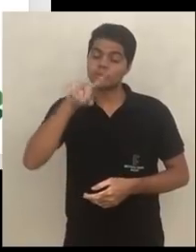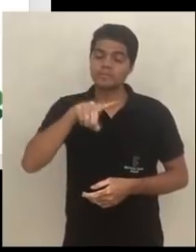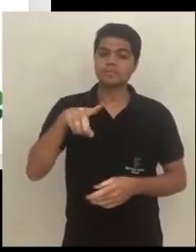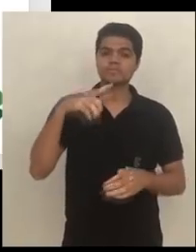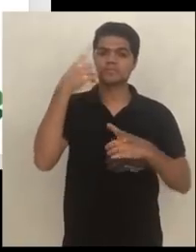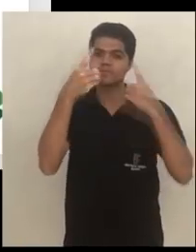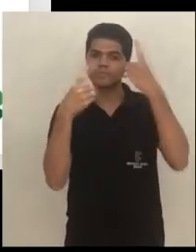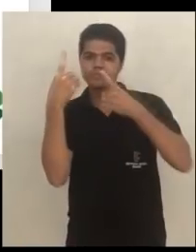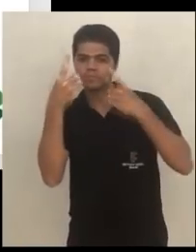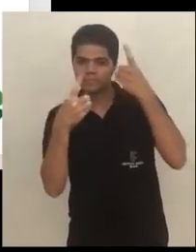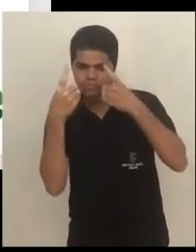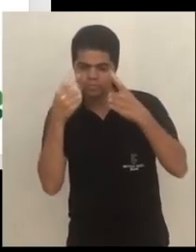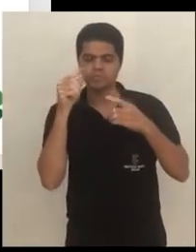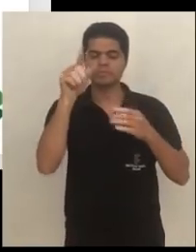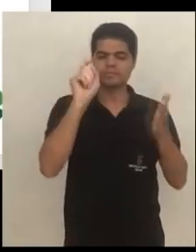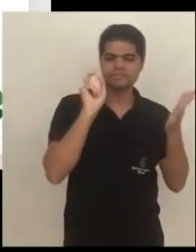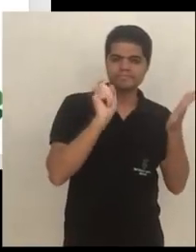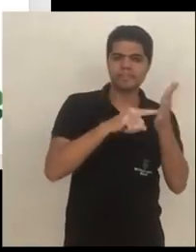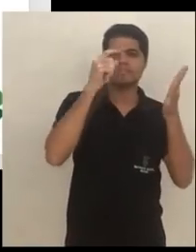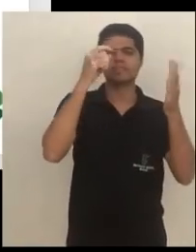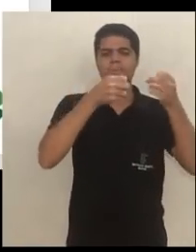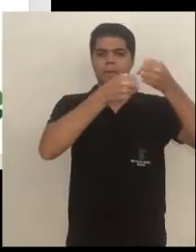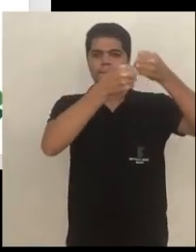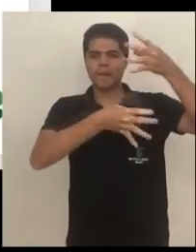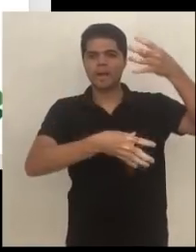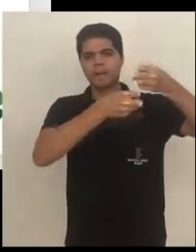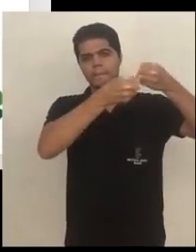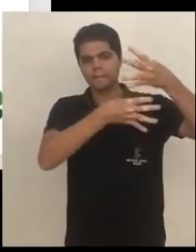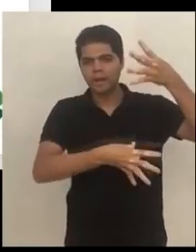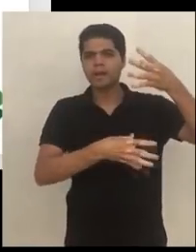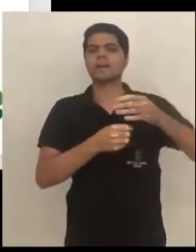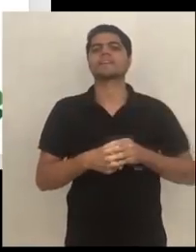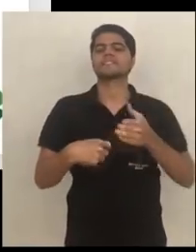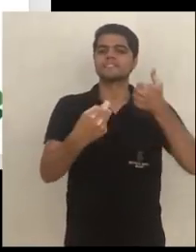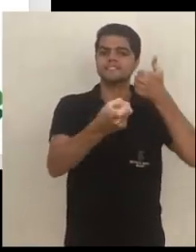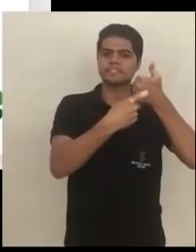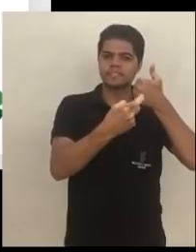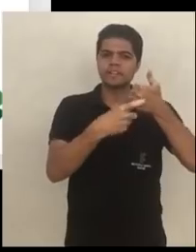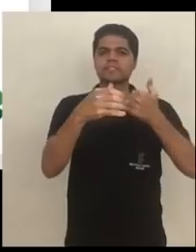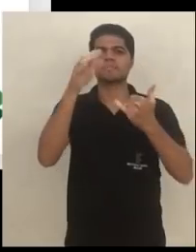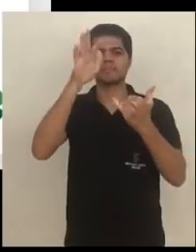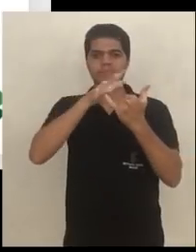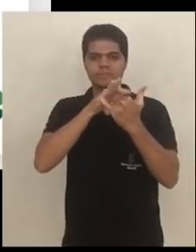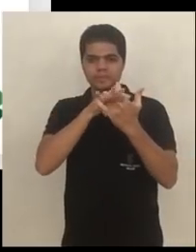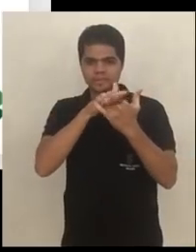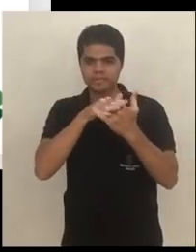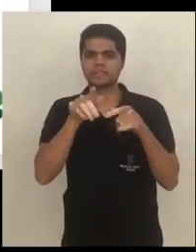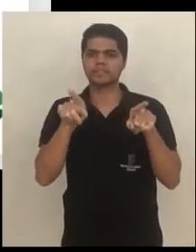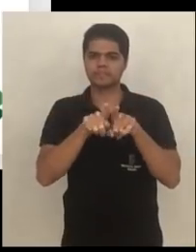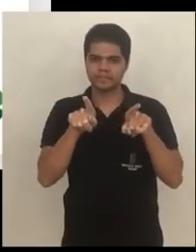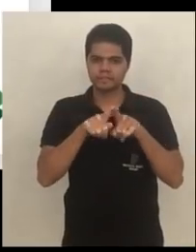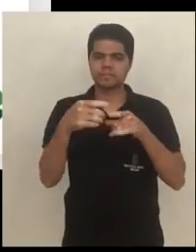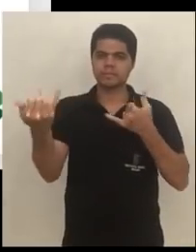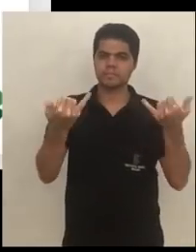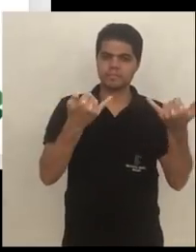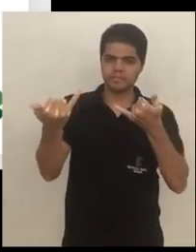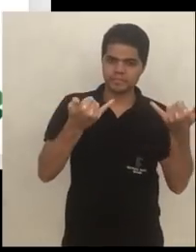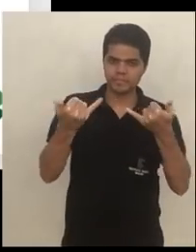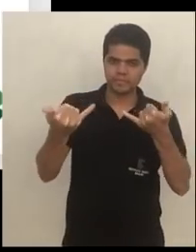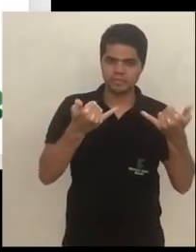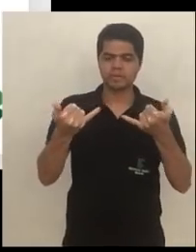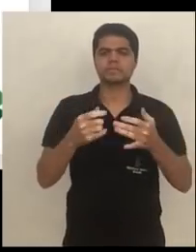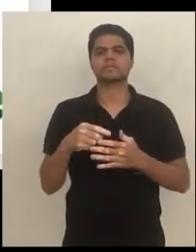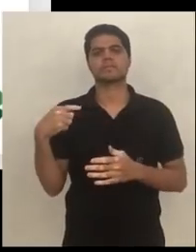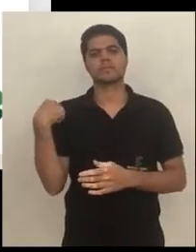clica aí no chat, se inscreve aí no canal também, passa algumas informações aí para a gente, que a gente vai